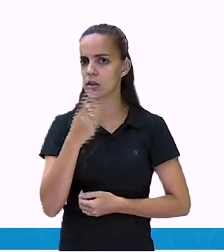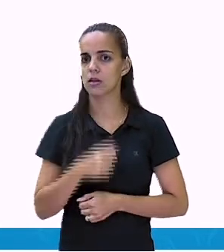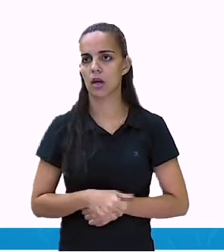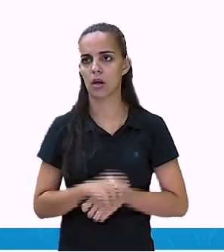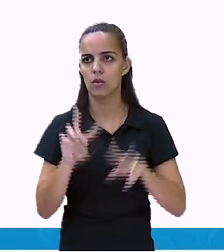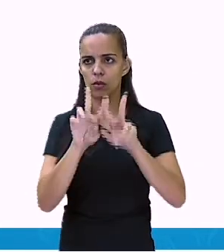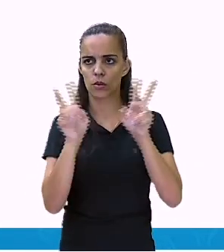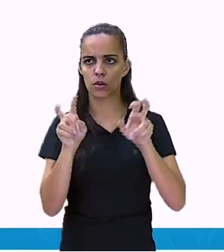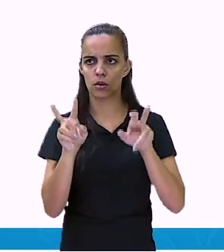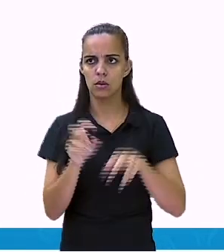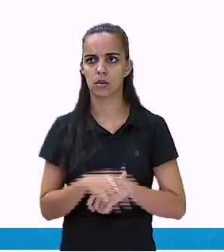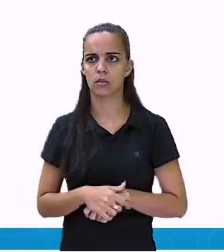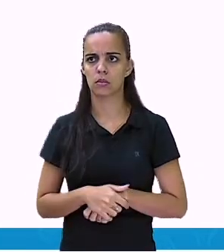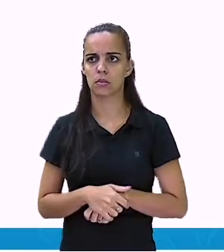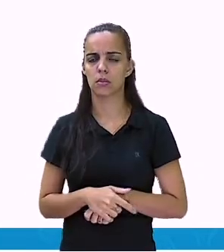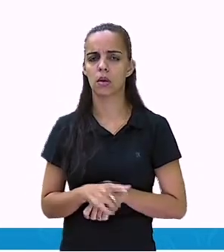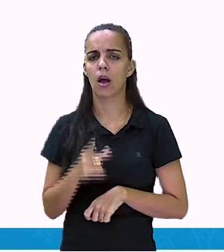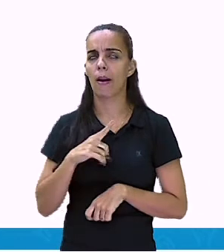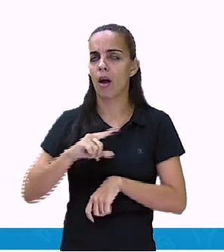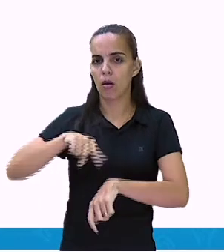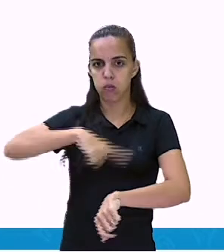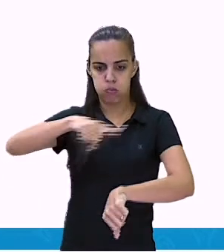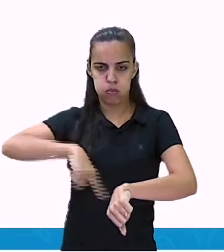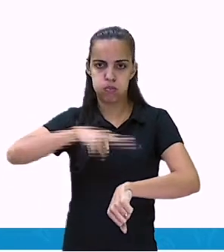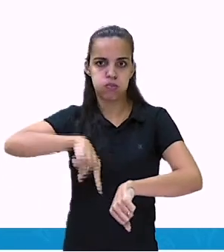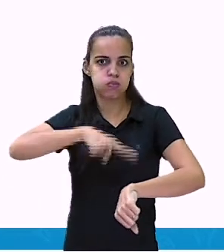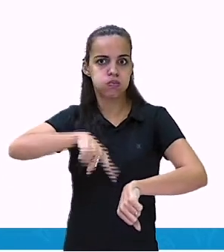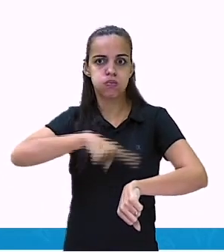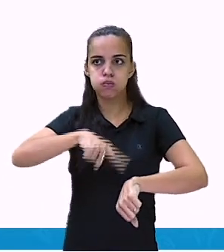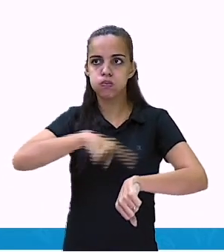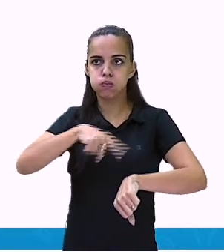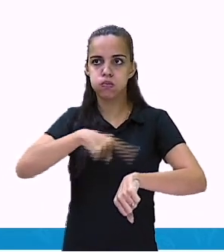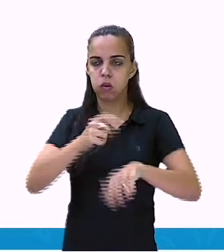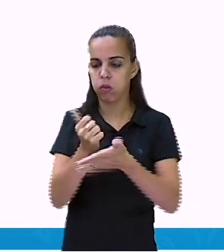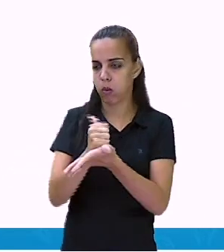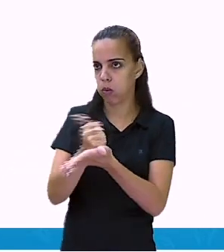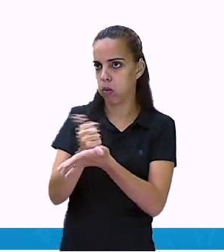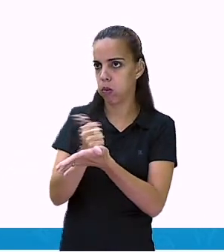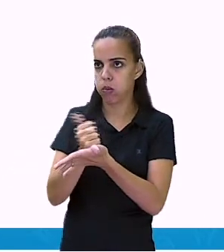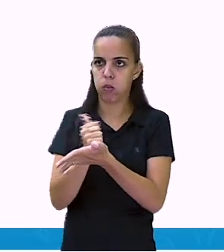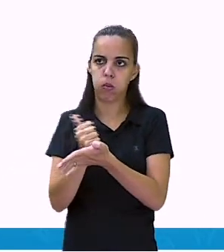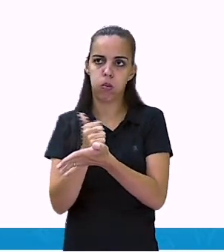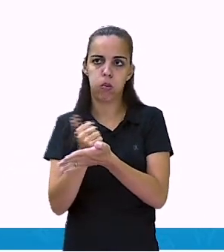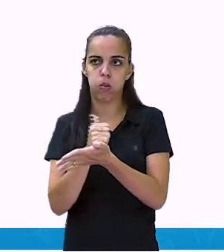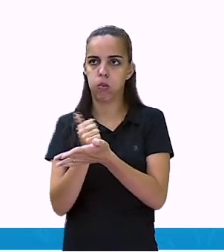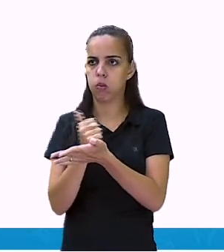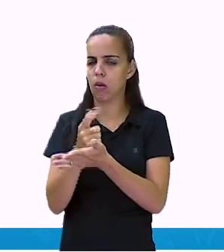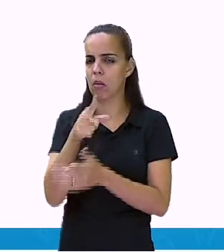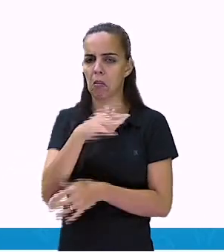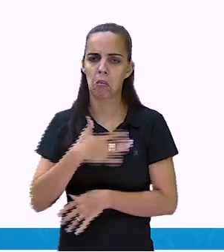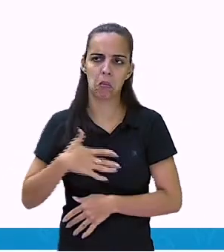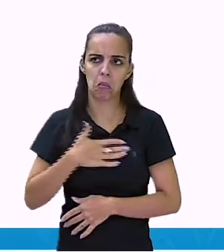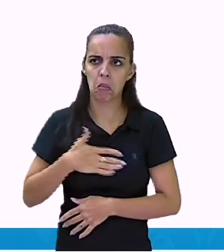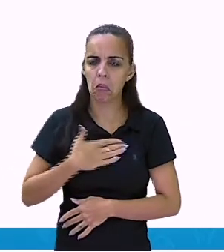aqui. Passar muito tempo, tá, jogando aí o joguinho que você gosta